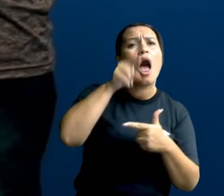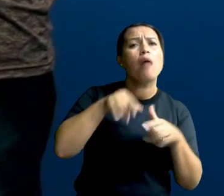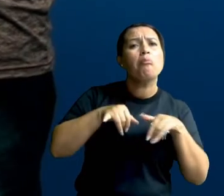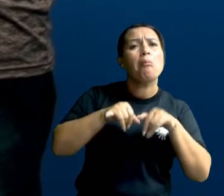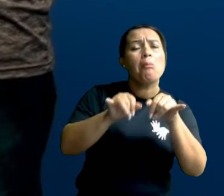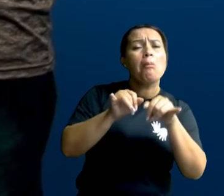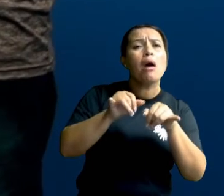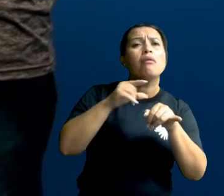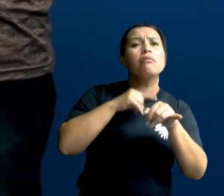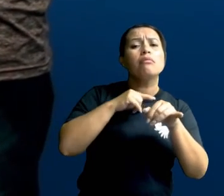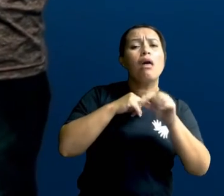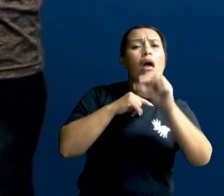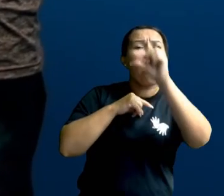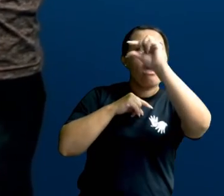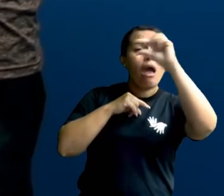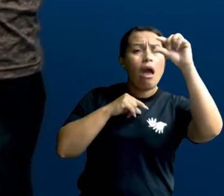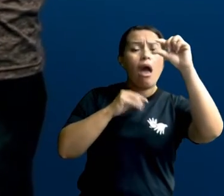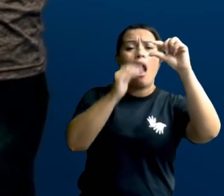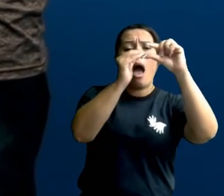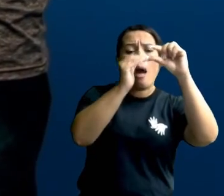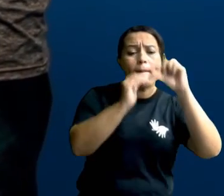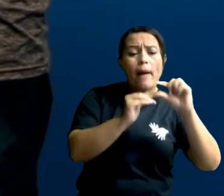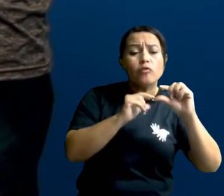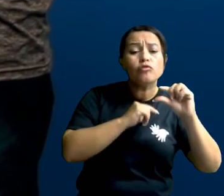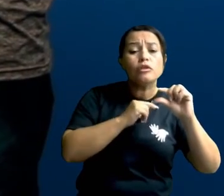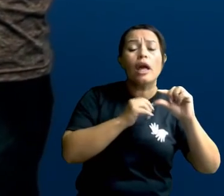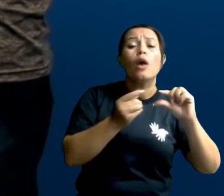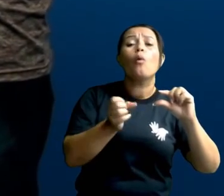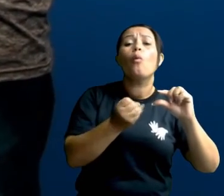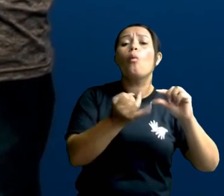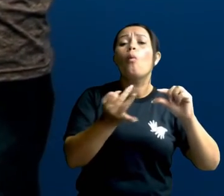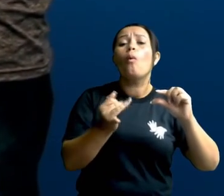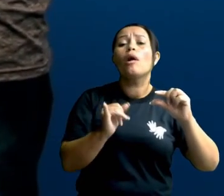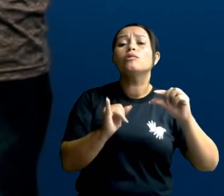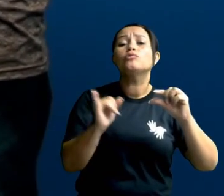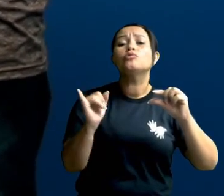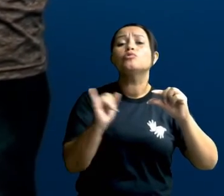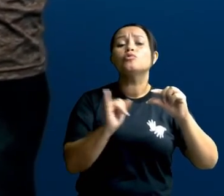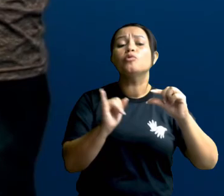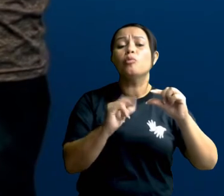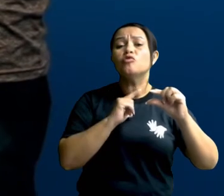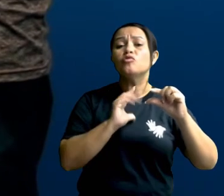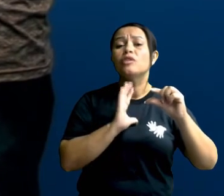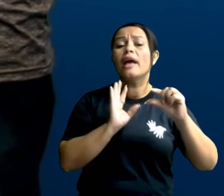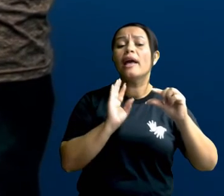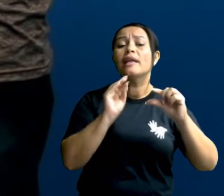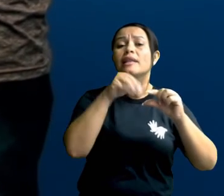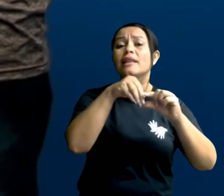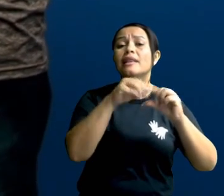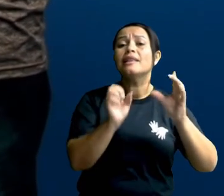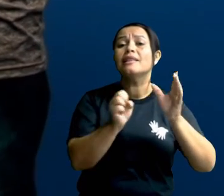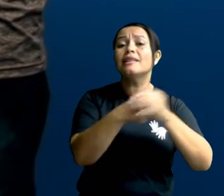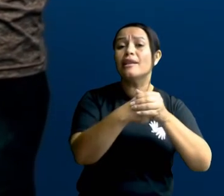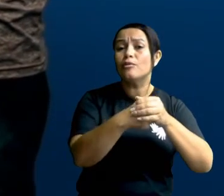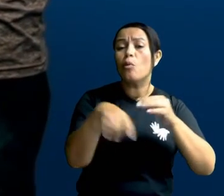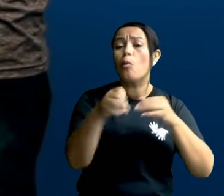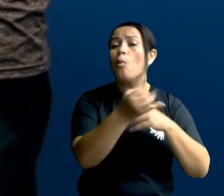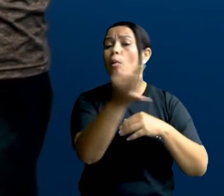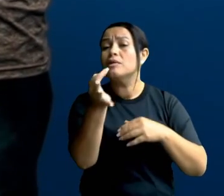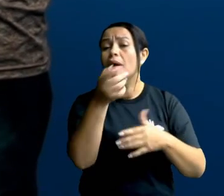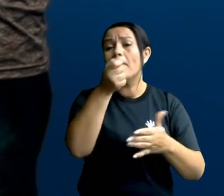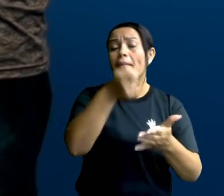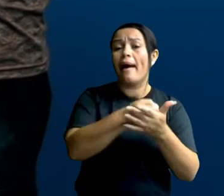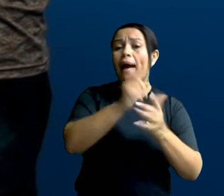produto, ali embaixo vai ter um índice de tributação do imposto que está embutido lá, e o quanto você vai estar pagando a